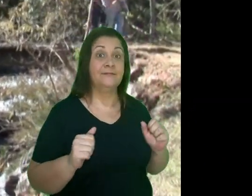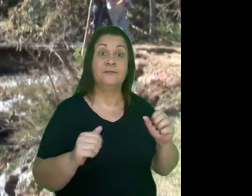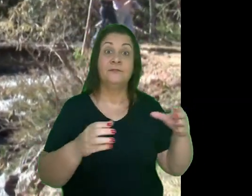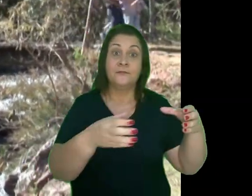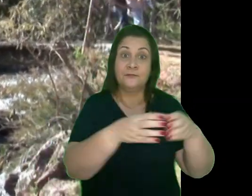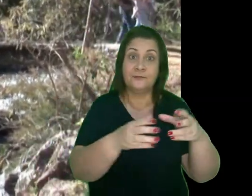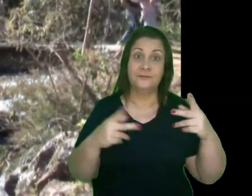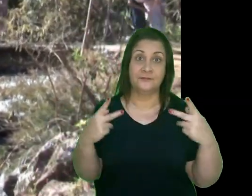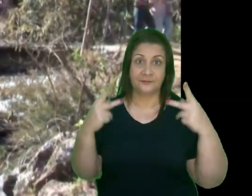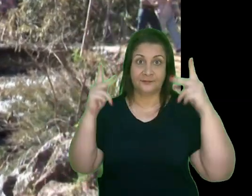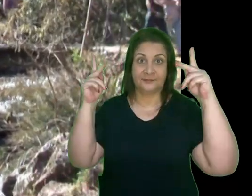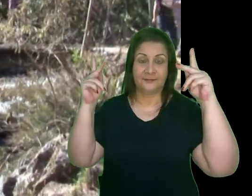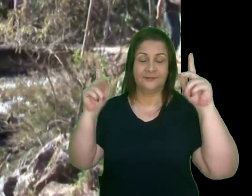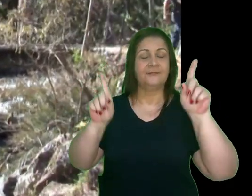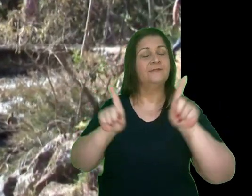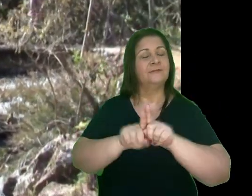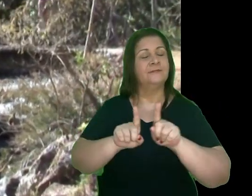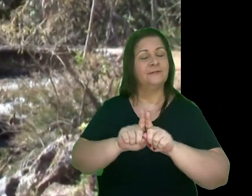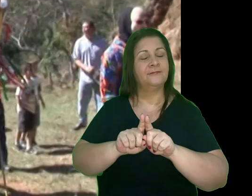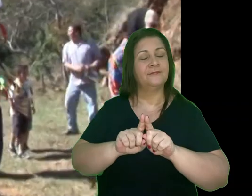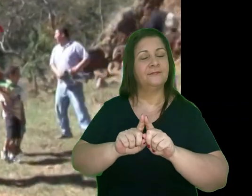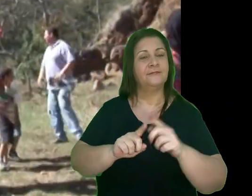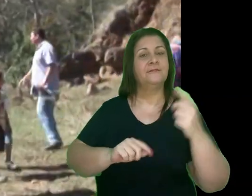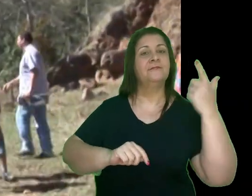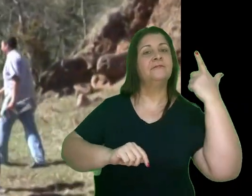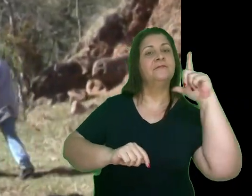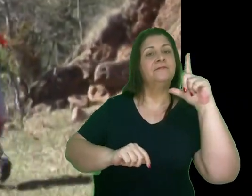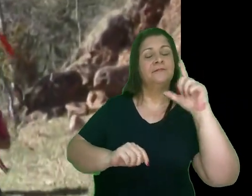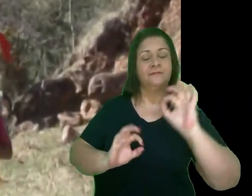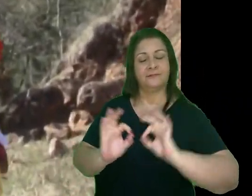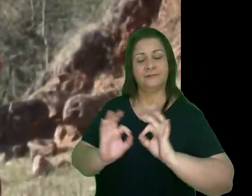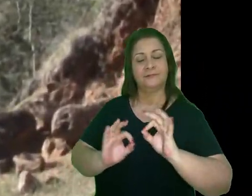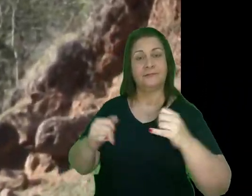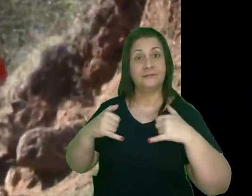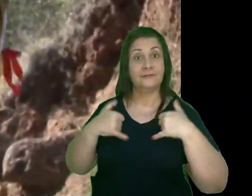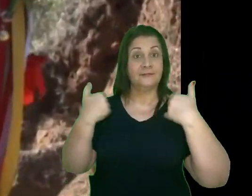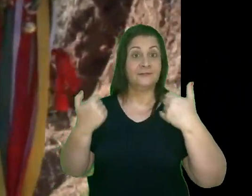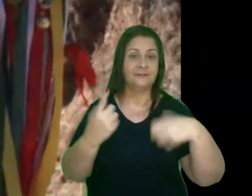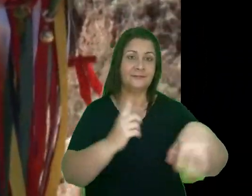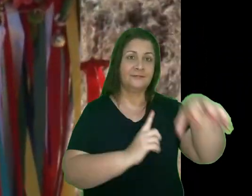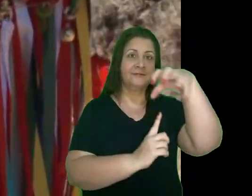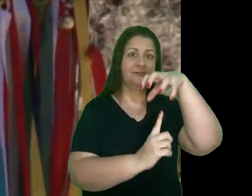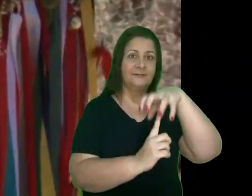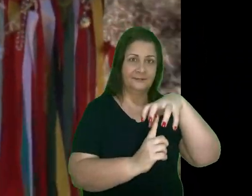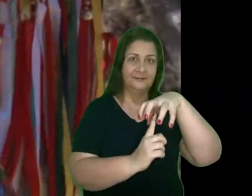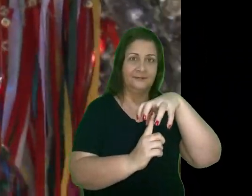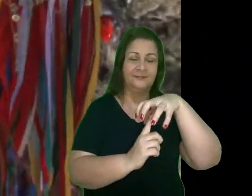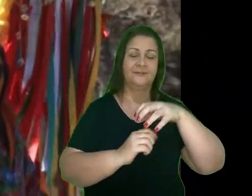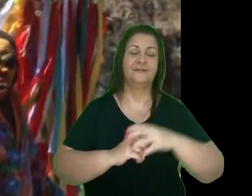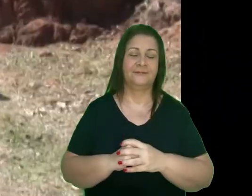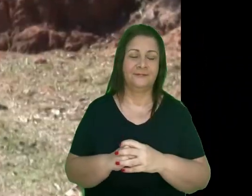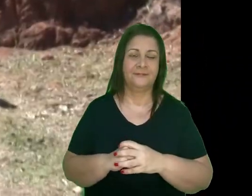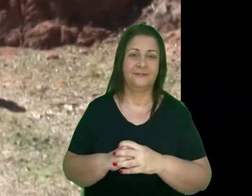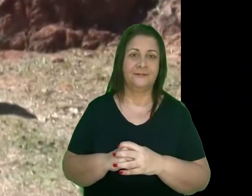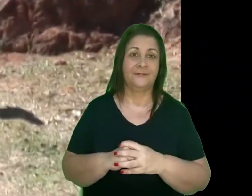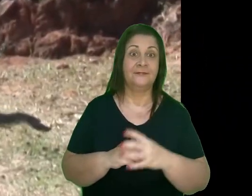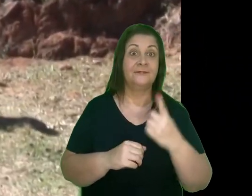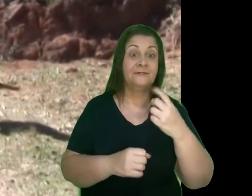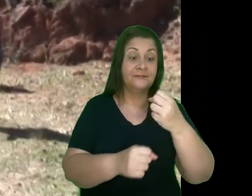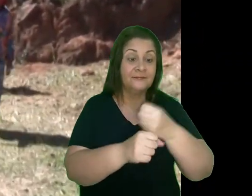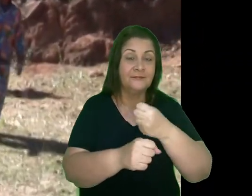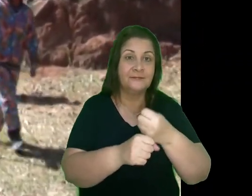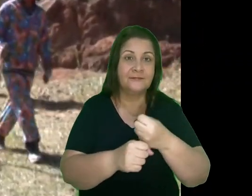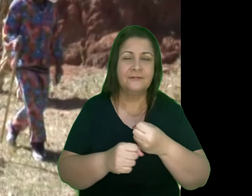cedesse. Quem ganhava o desafio, ganhava também o direito de organizar a festa de reis. A folia de reis,